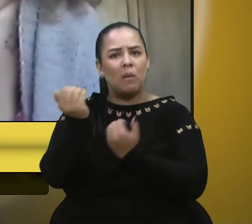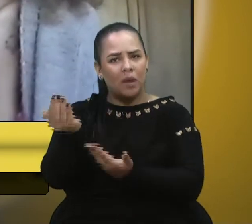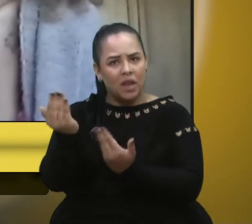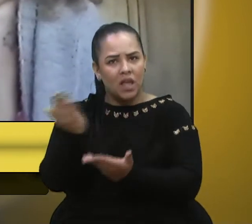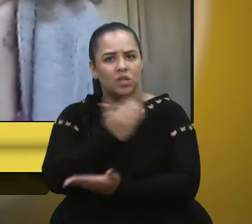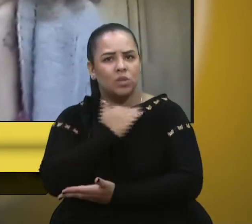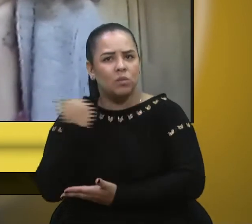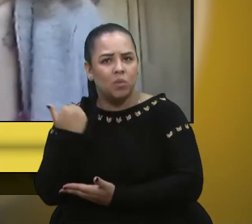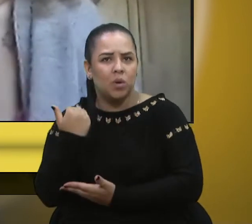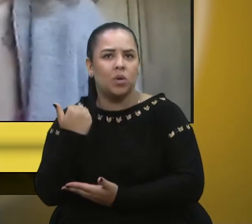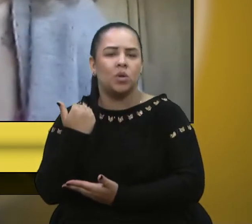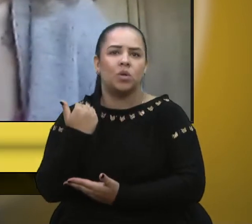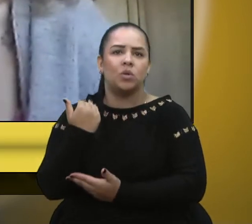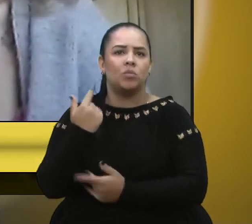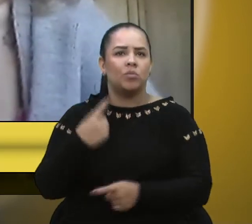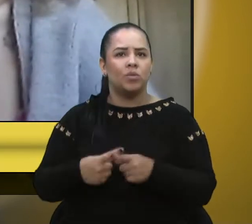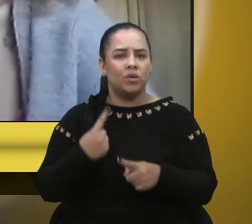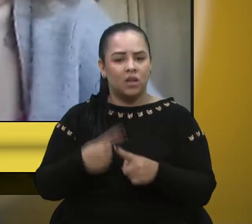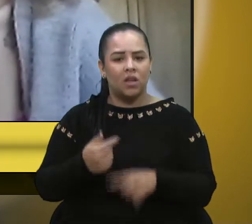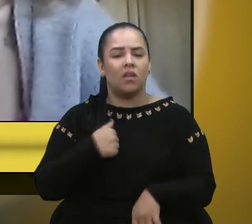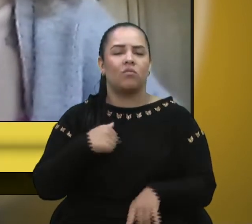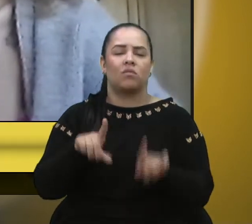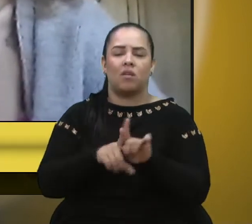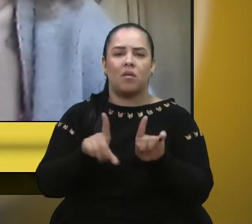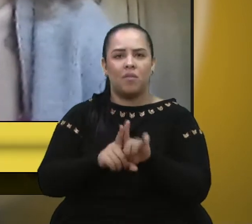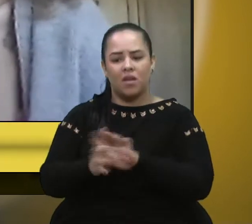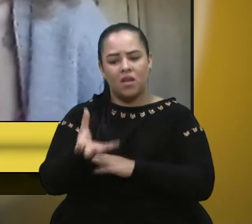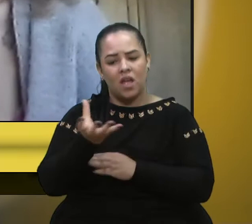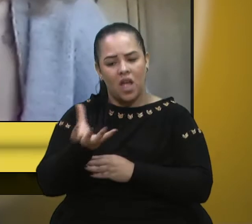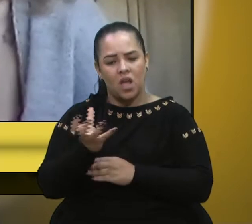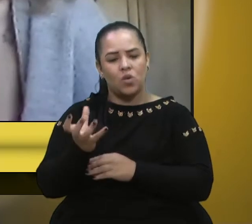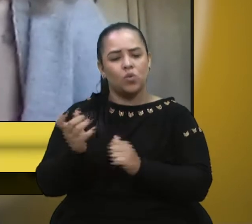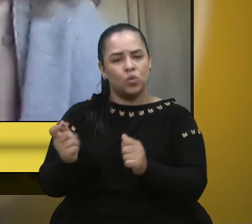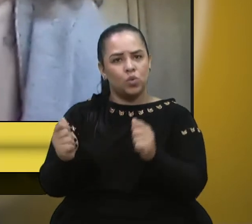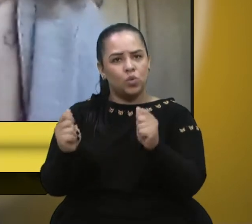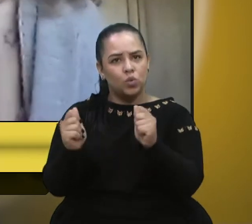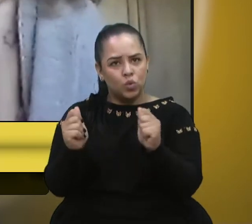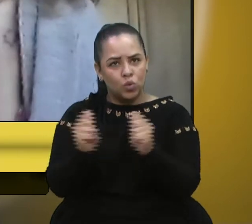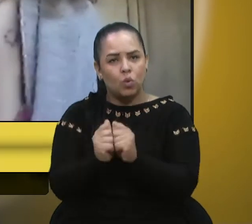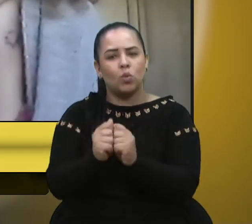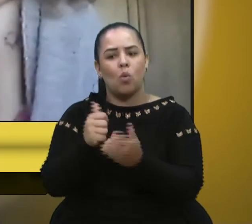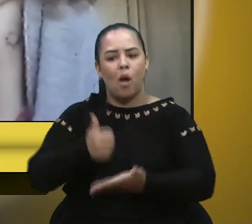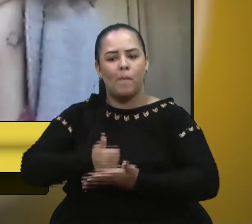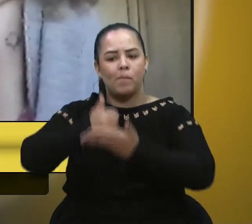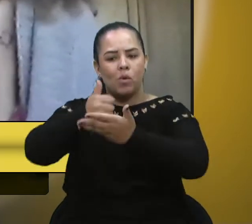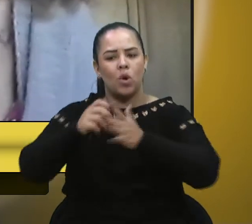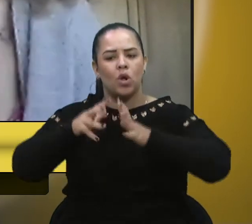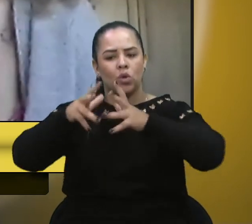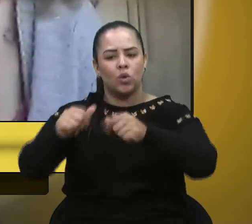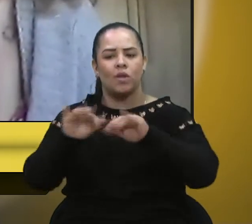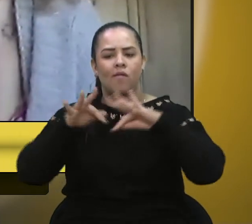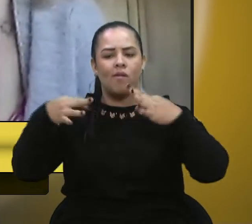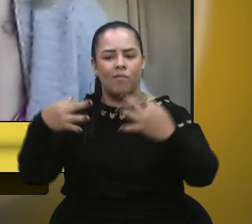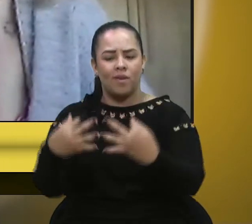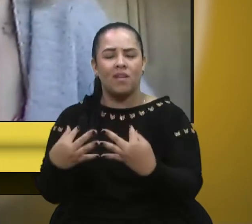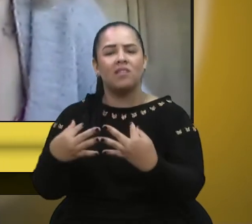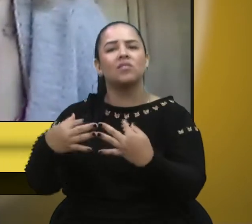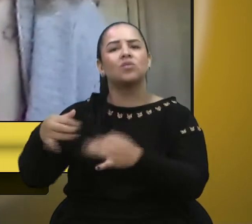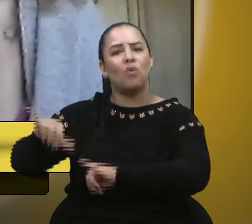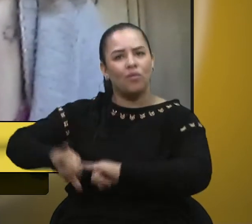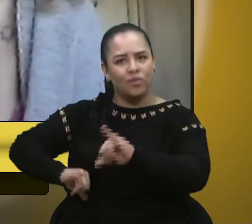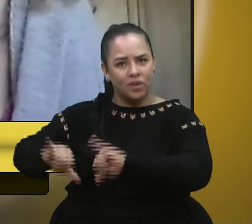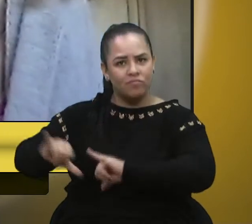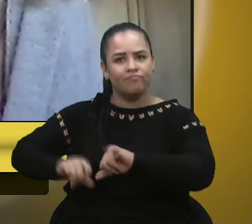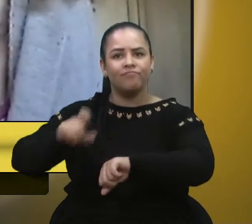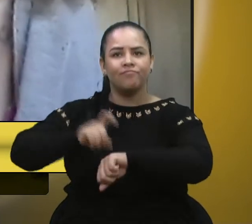enfrentamos. Então, queria também me solidarizar a todas as famílias que sofrem nesse momento tão difícil e onde